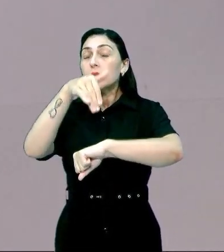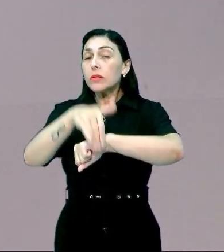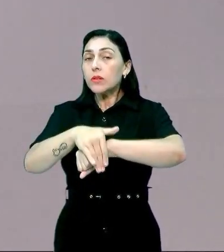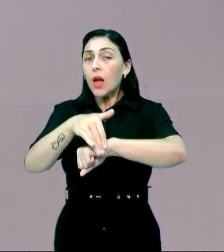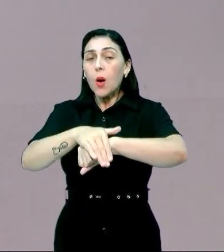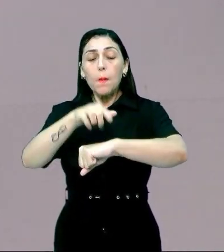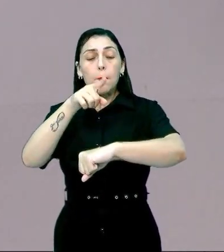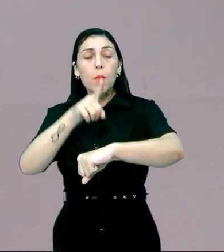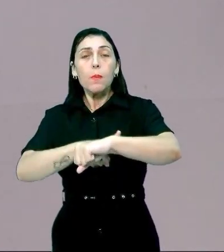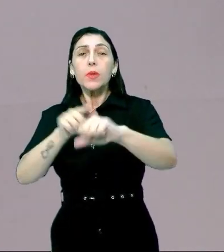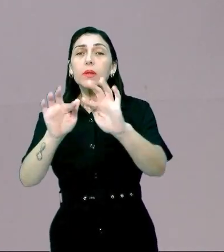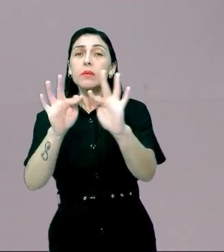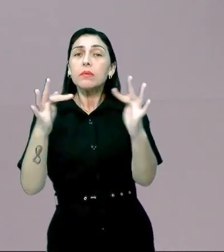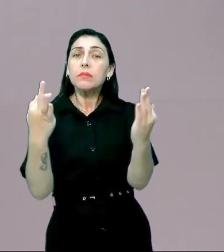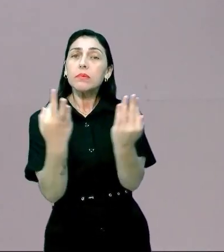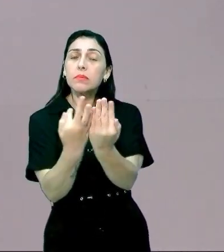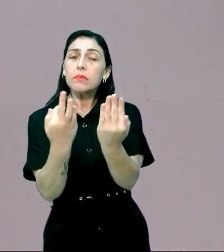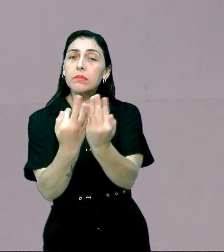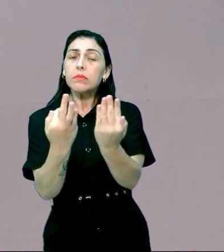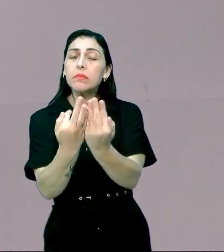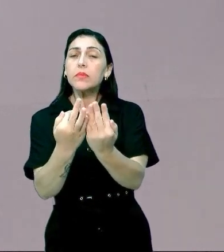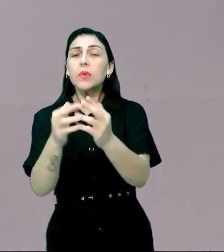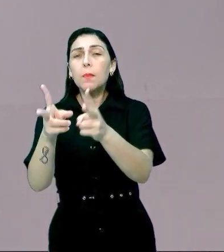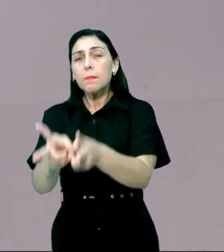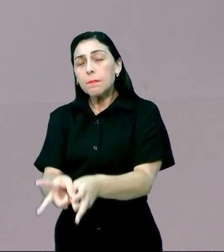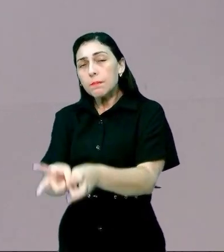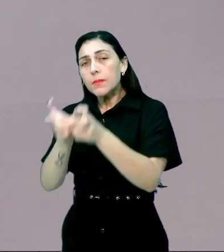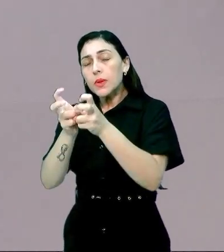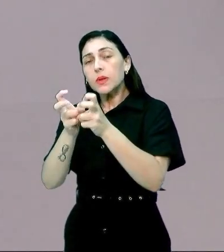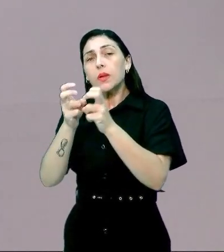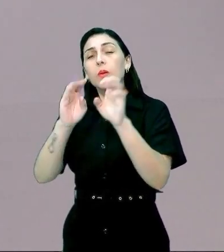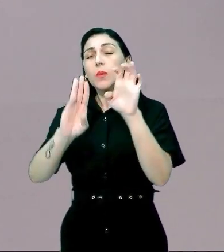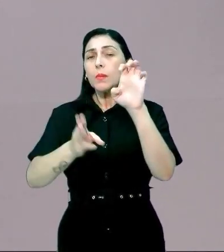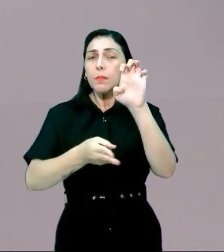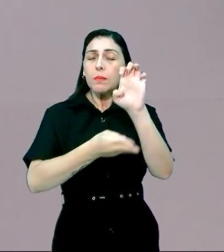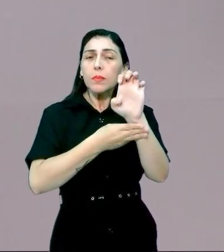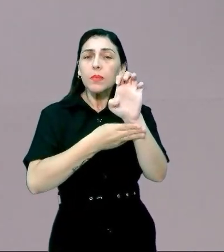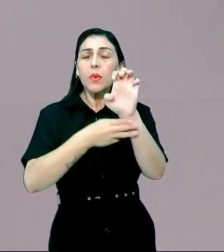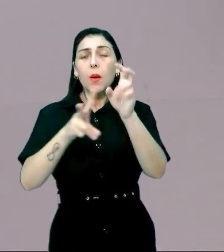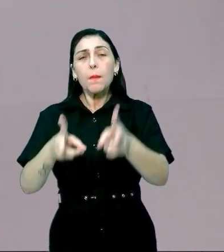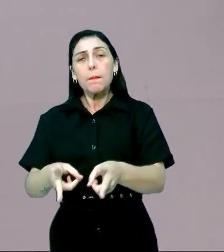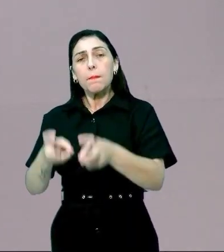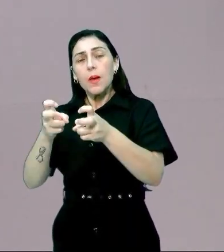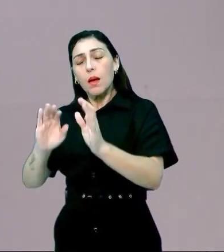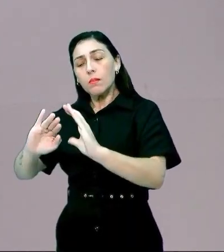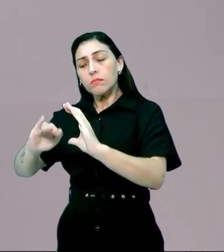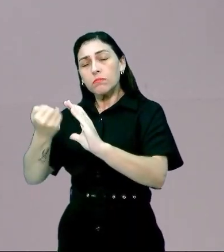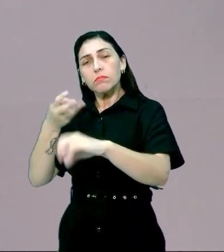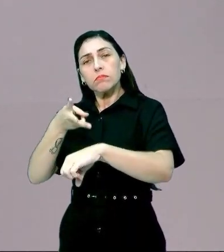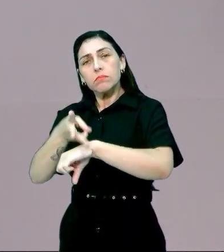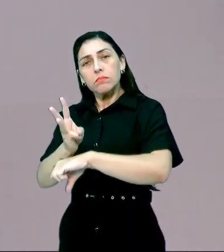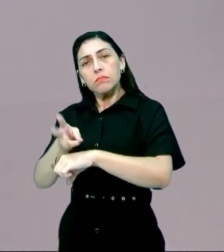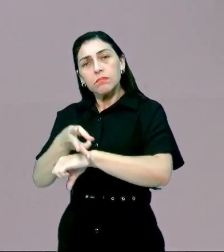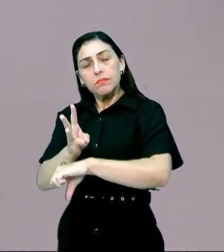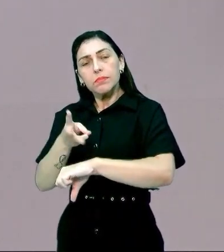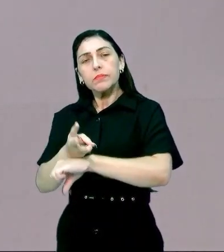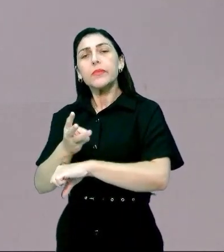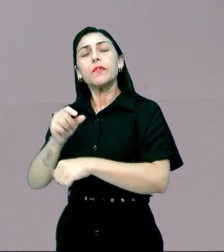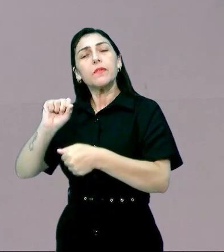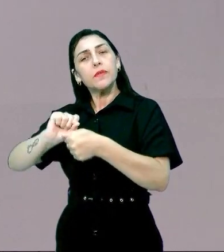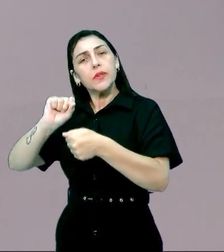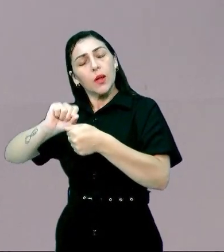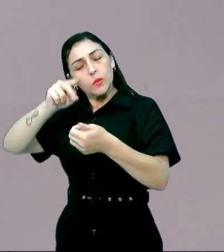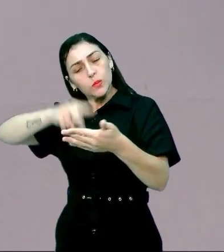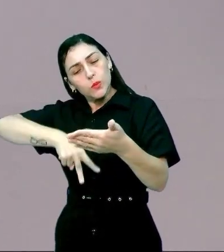o momento da família. Quando eu observo o e-mail, quando eu observo a mensagem no WhatsApp, que eu estou